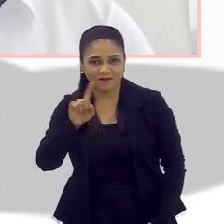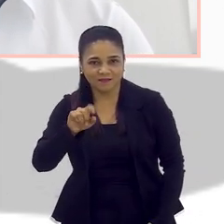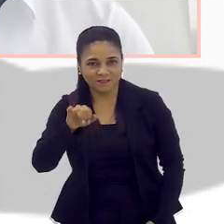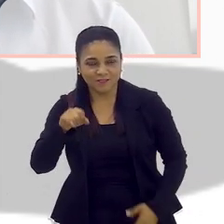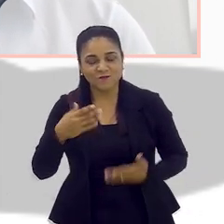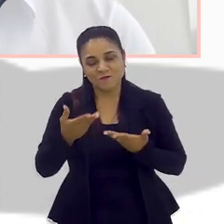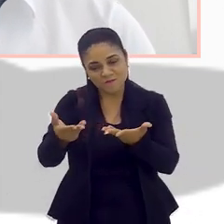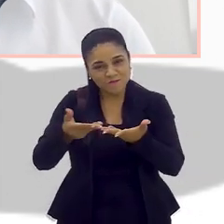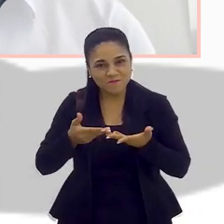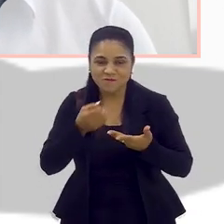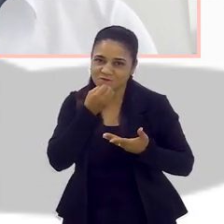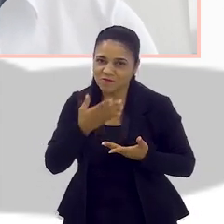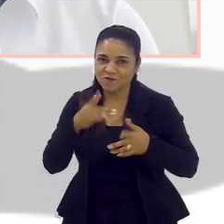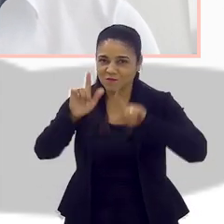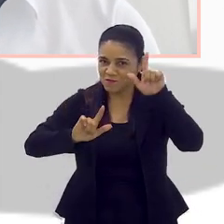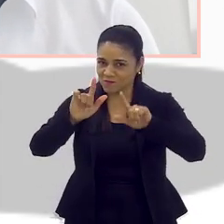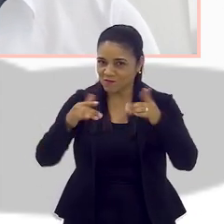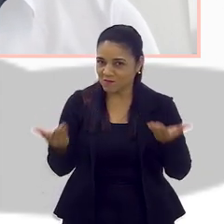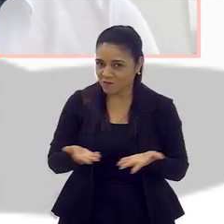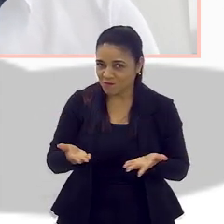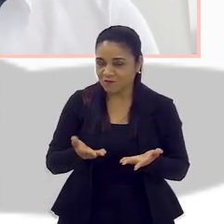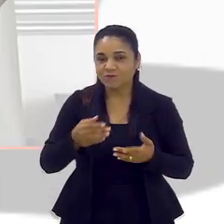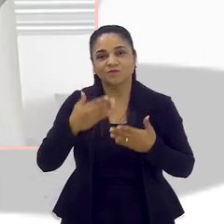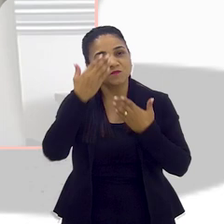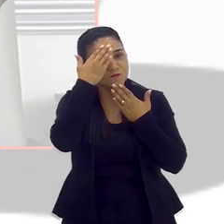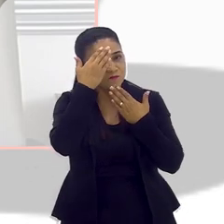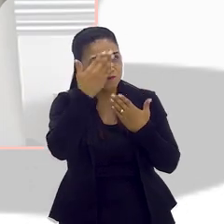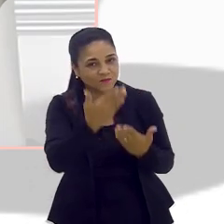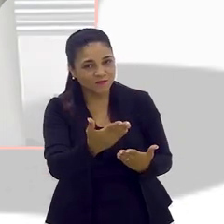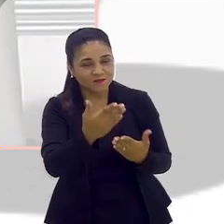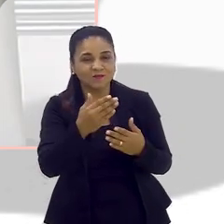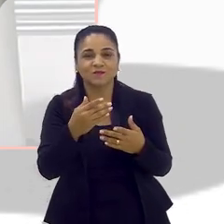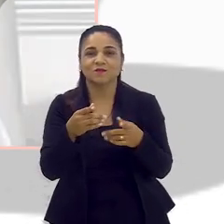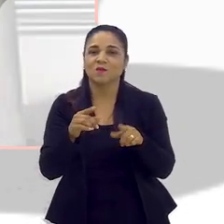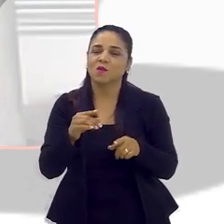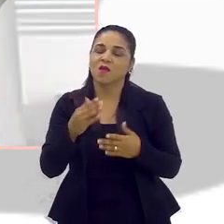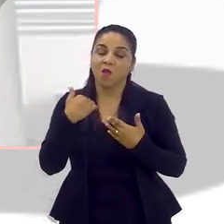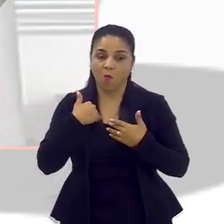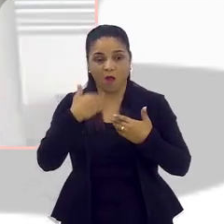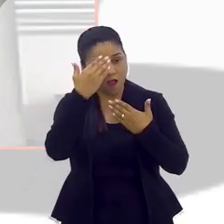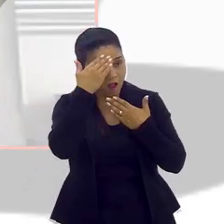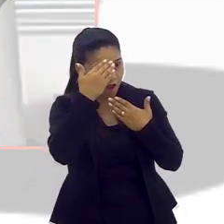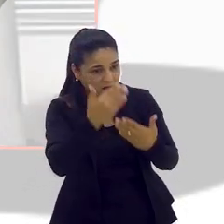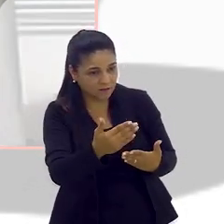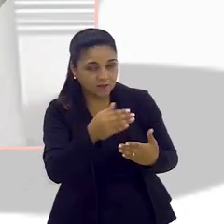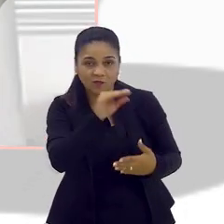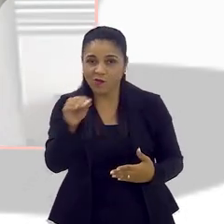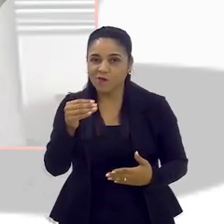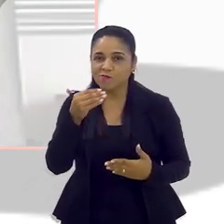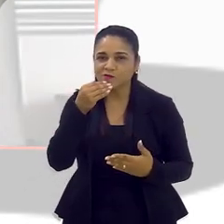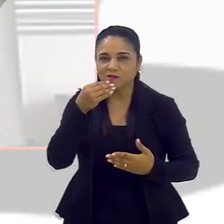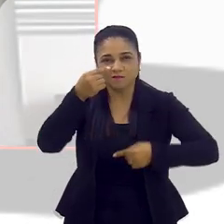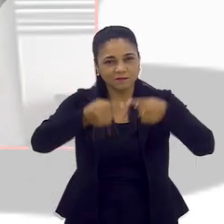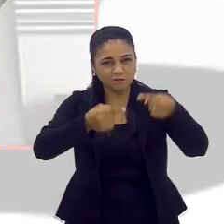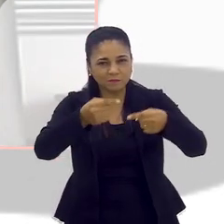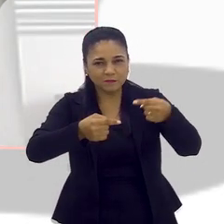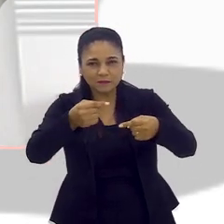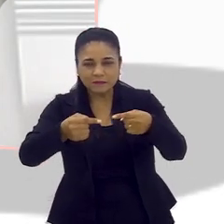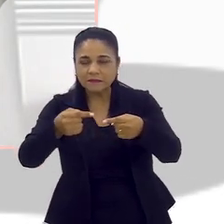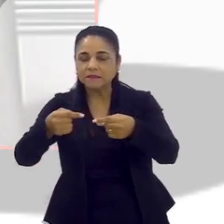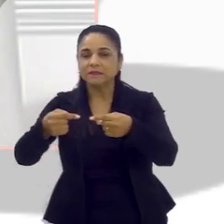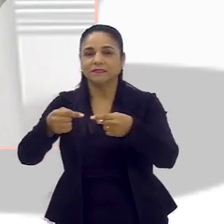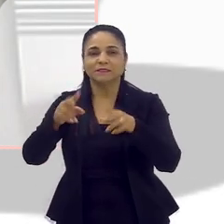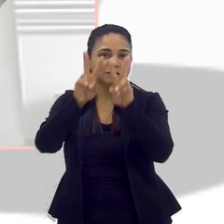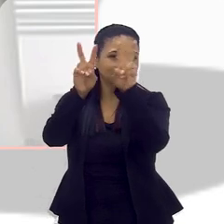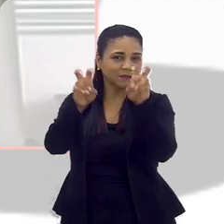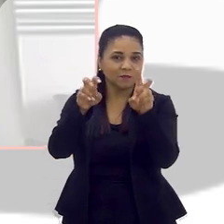presença. Seja muito bem-vindo ao programa de hoje. Obrigado. Não, eu que agradeço a oportunidade da gente debater. Acho que é uma pauta, né, que está super